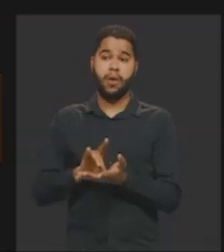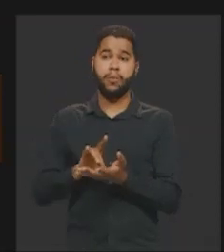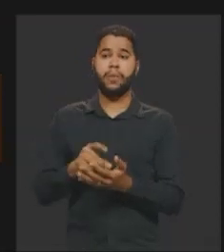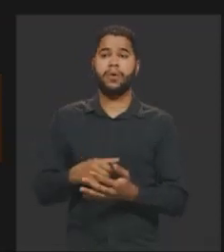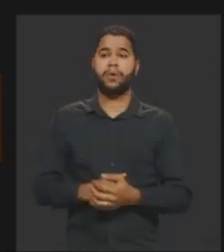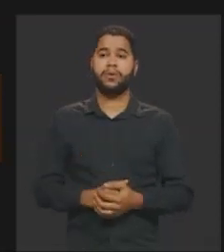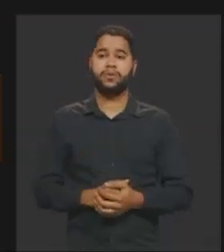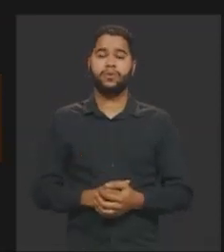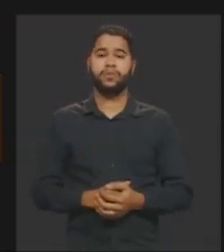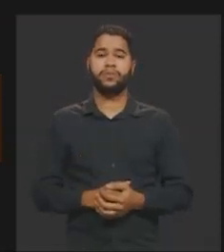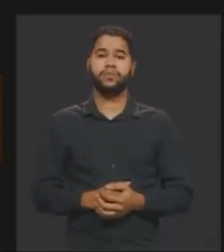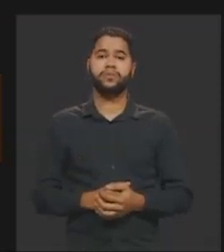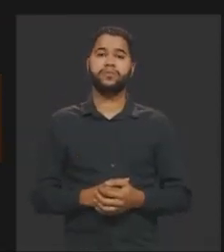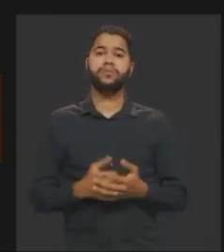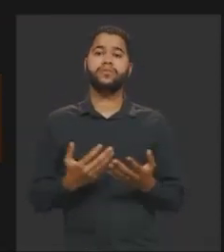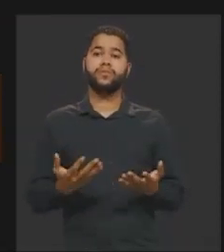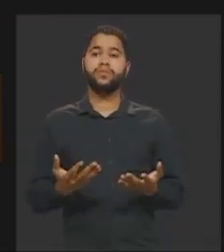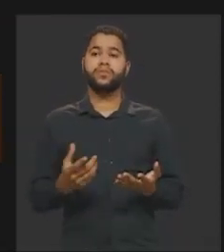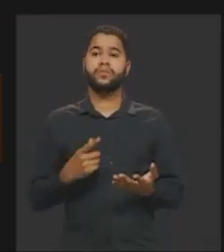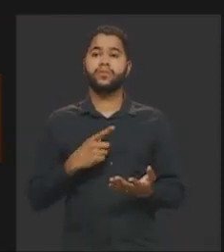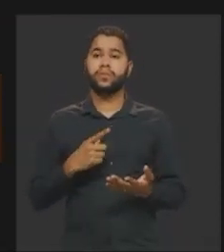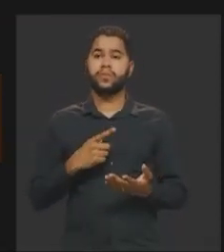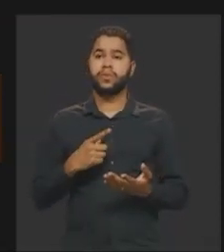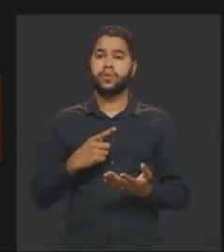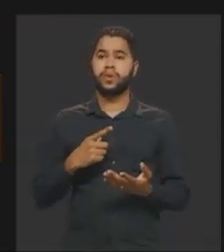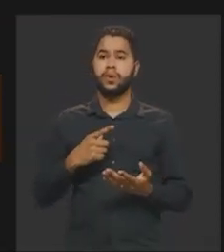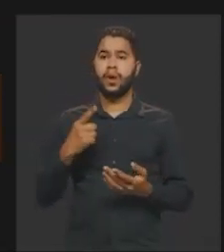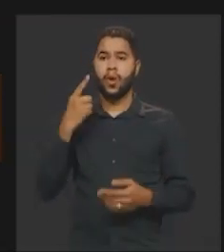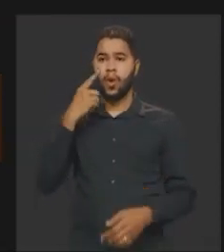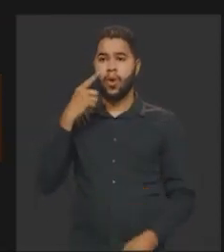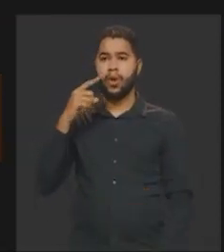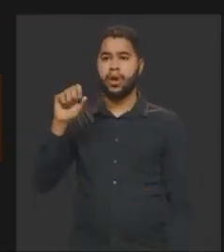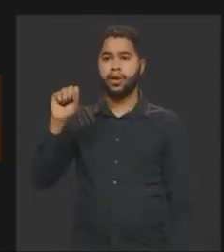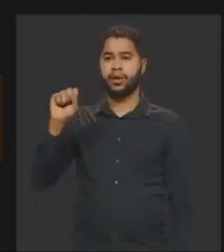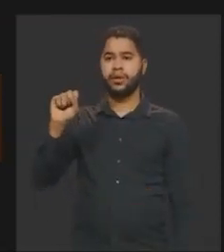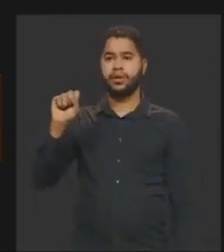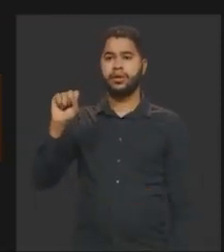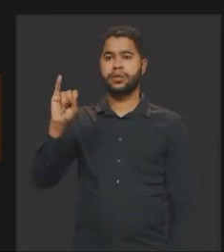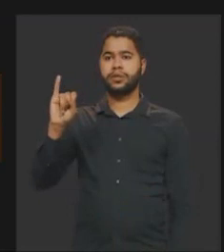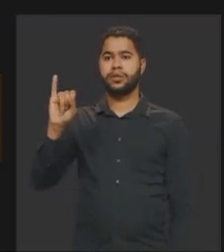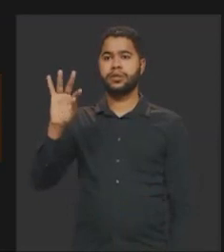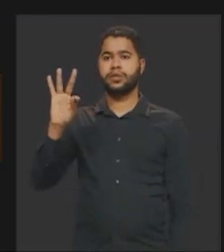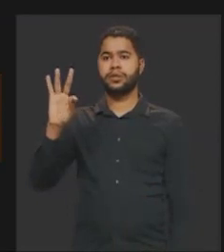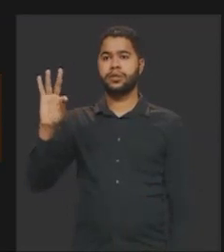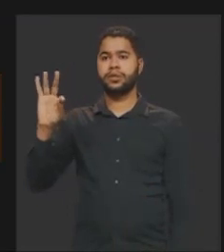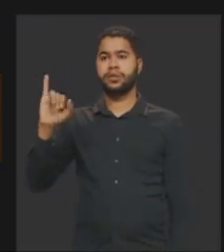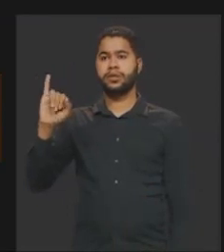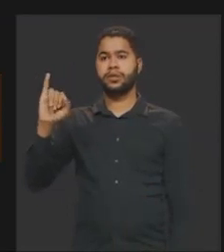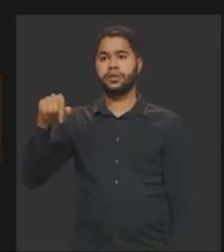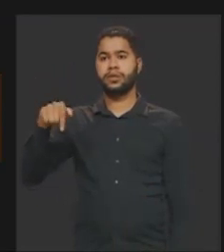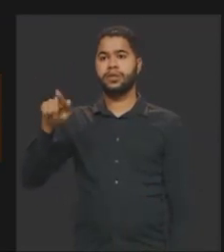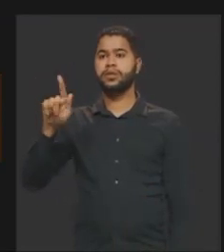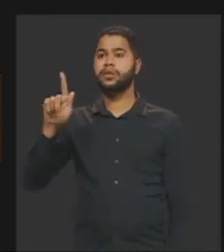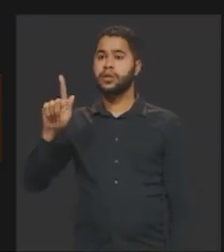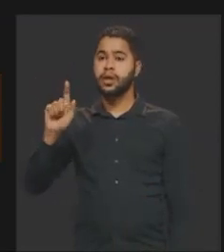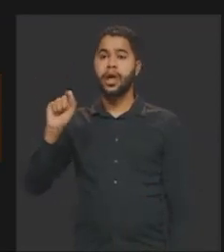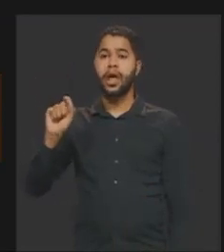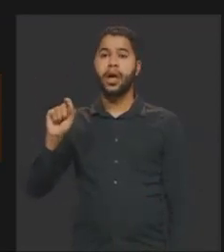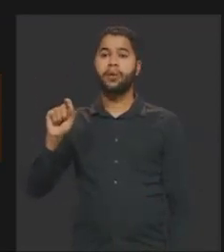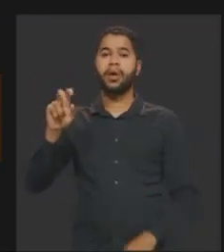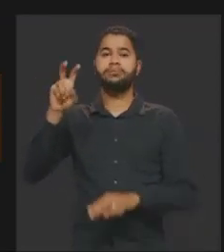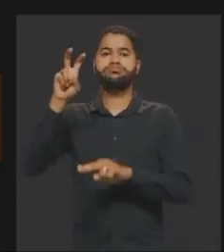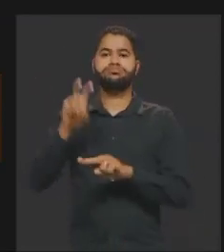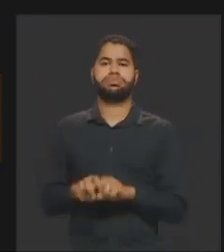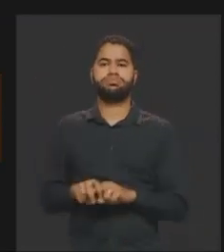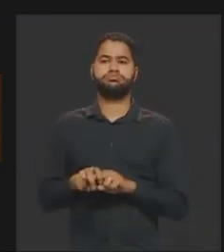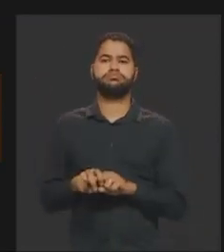in one sitting. One sitting, a palavra sitting é sentar, mas sitting é de uma vez, de uma empreitada só, de uma